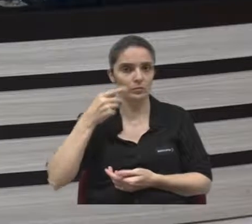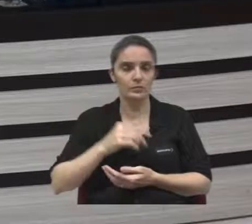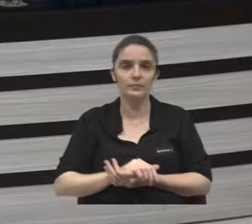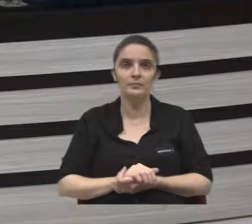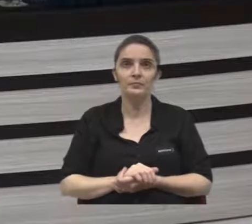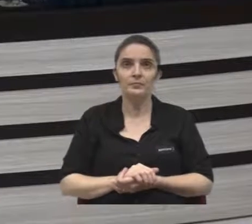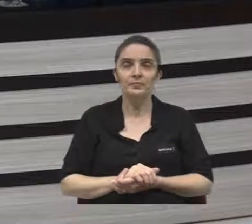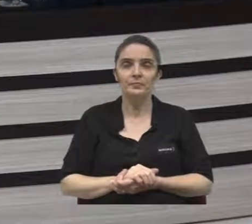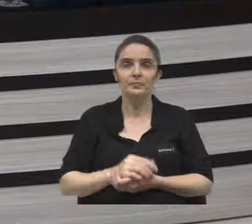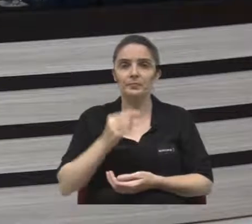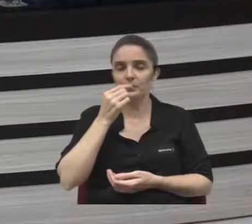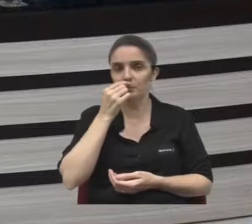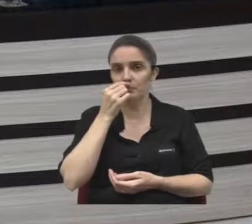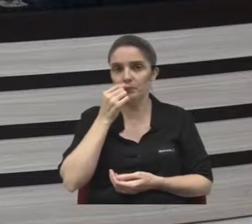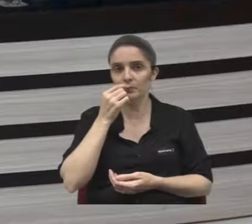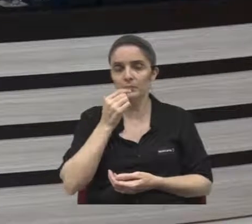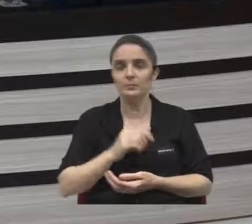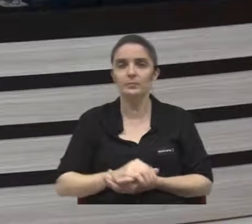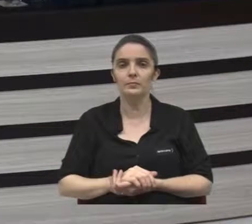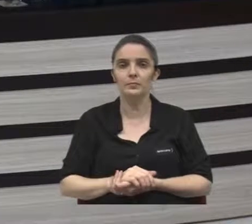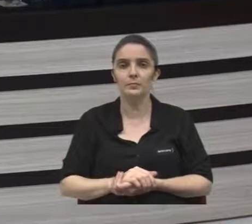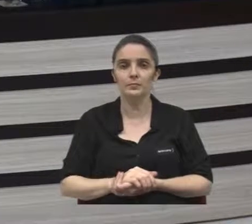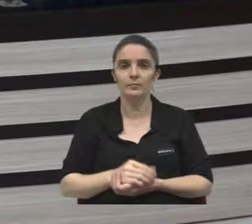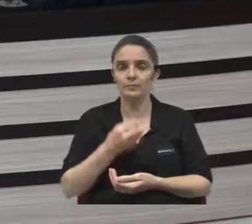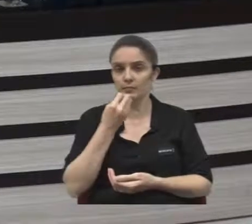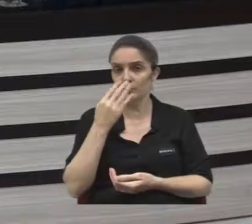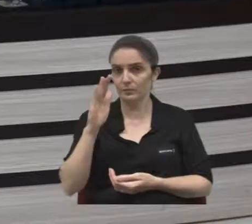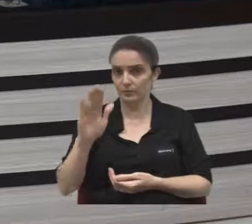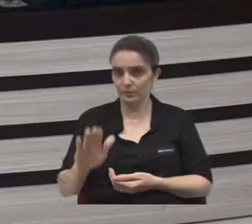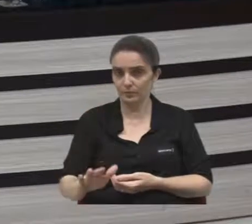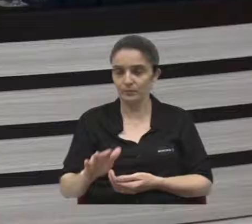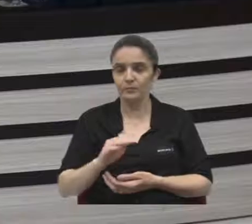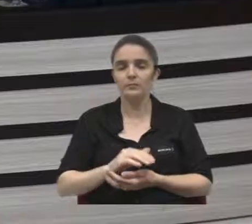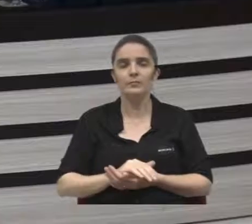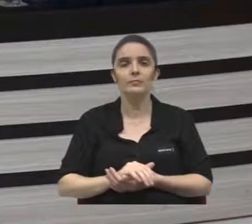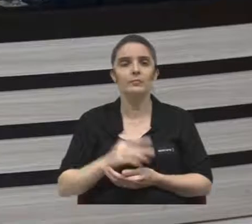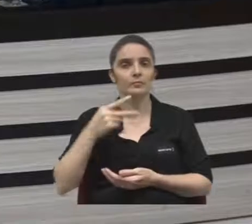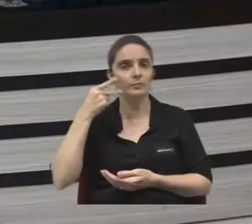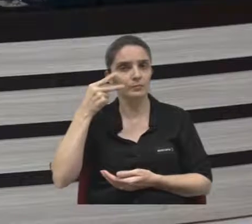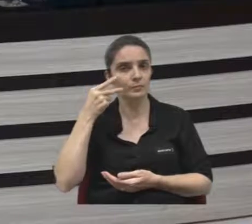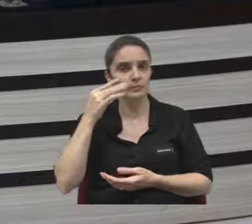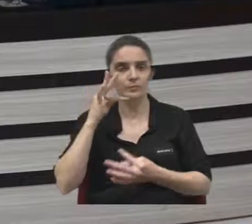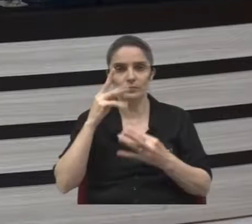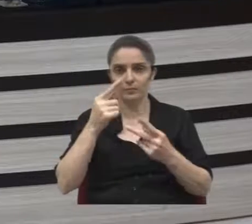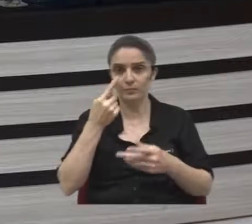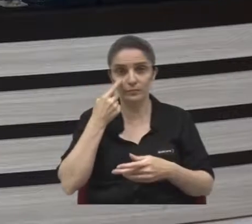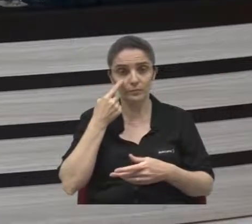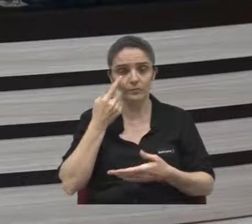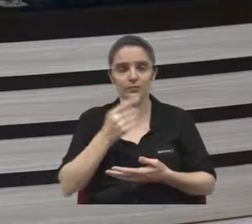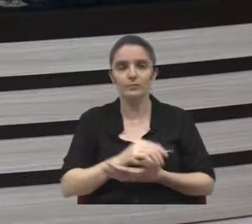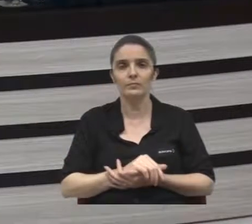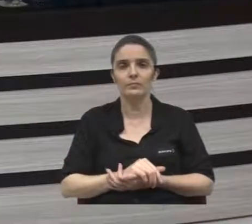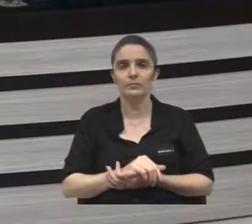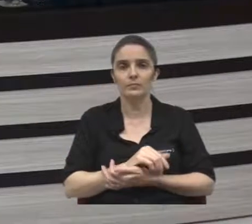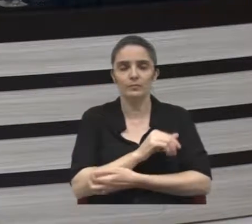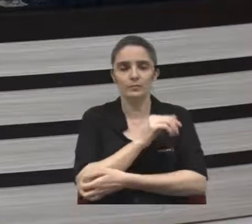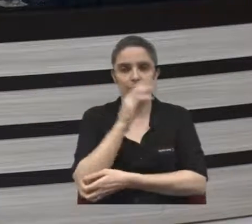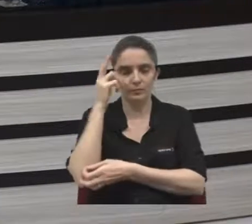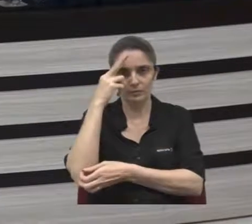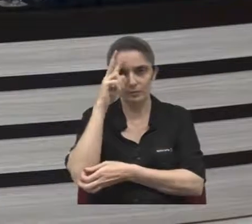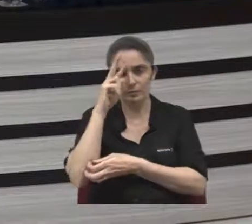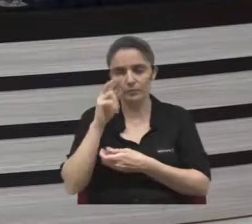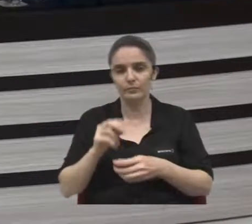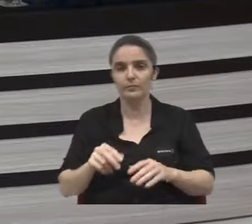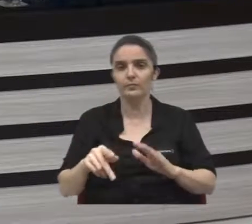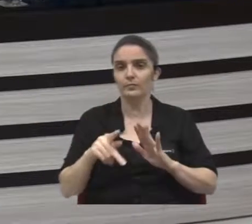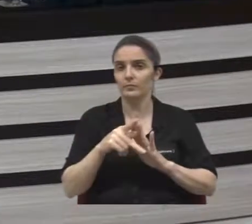Nogueira. Boa tarde, presidente, nobres pares, público que nos acompanha. Quero lembrar essa casa de um projeto de lei